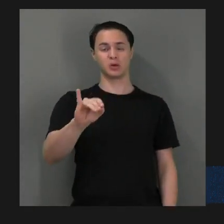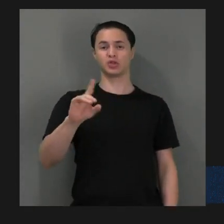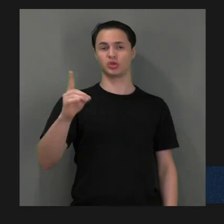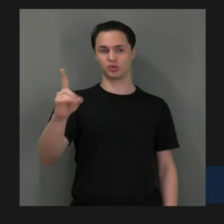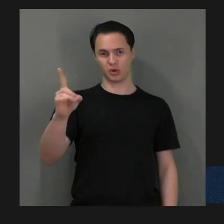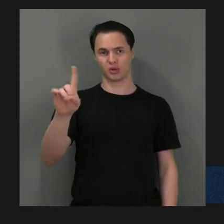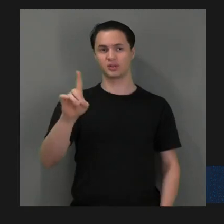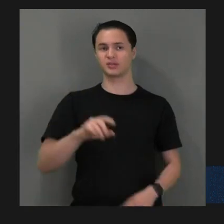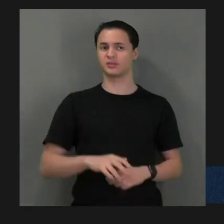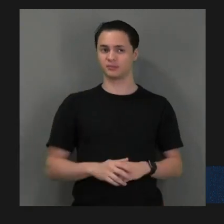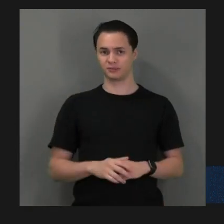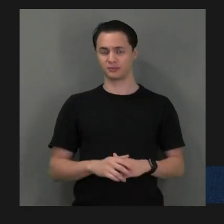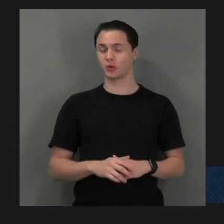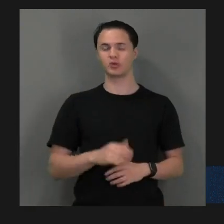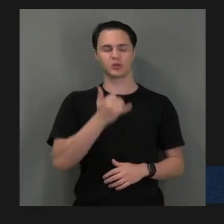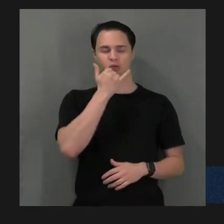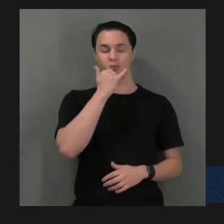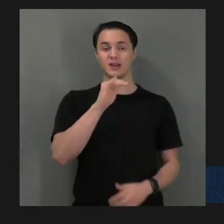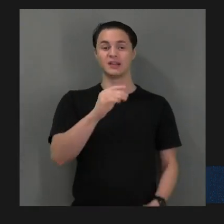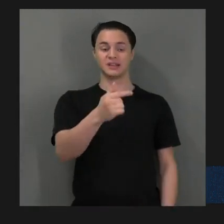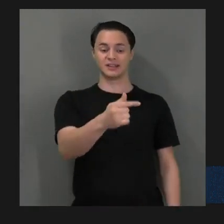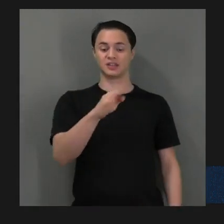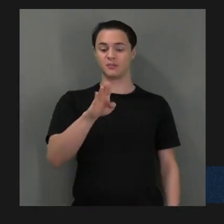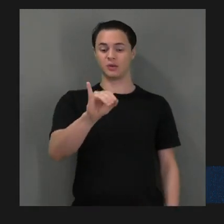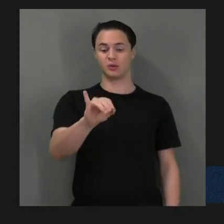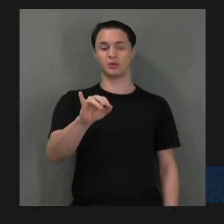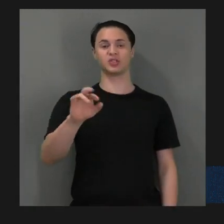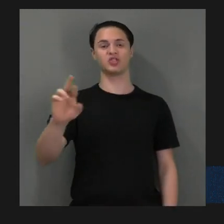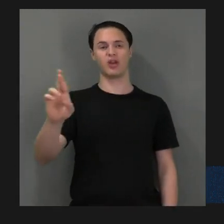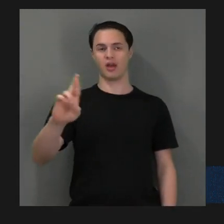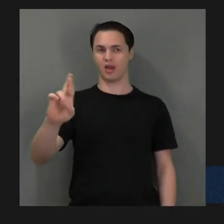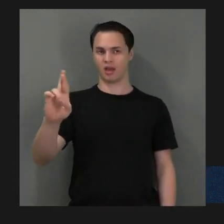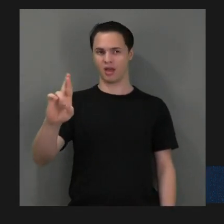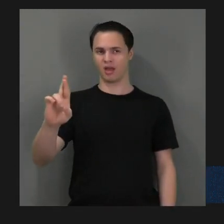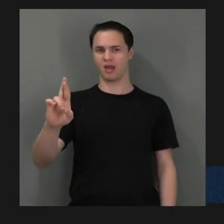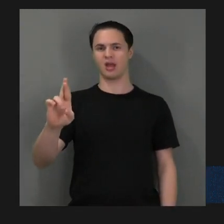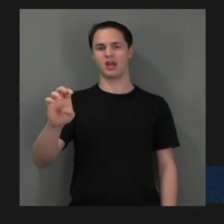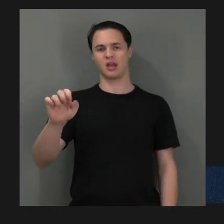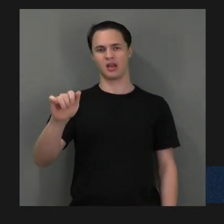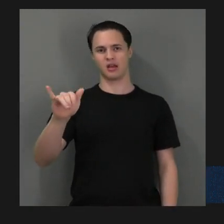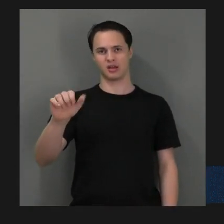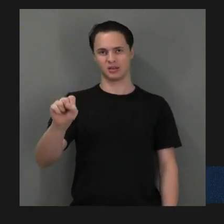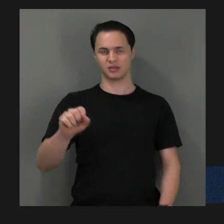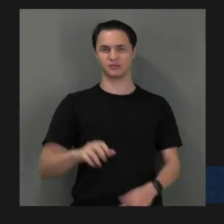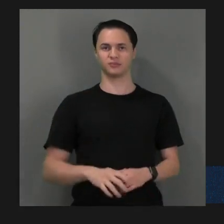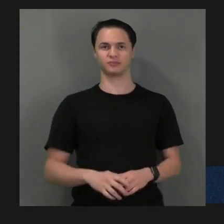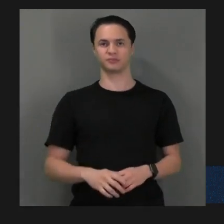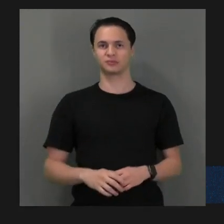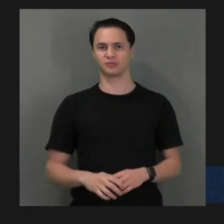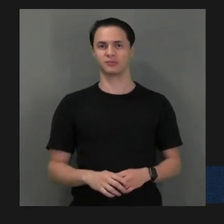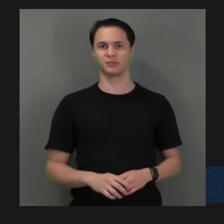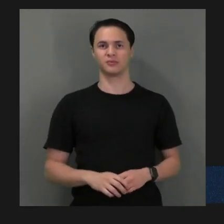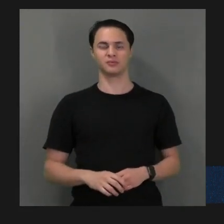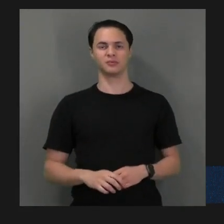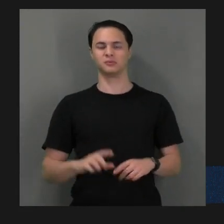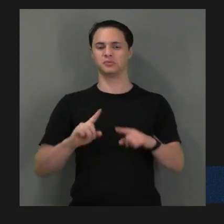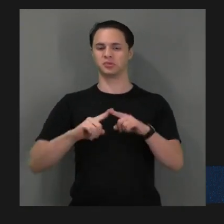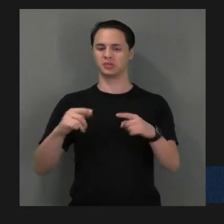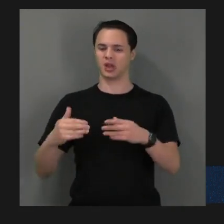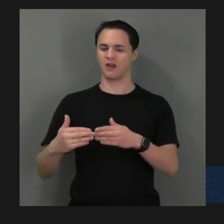bilhões de reais, 7 B de bola e de índio, bilhões de reais, mas não